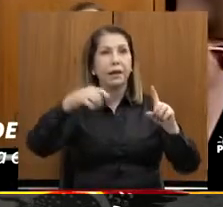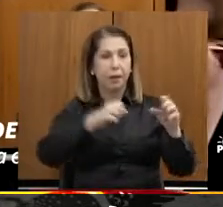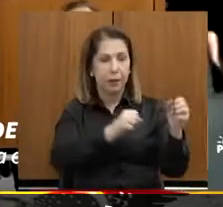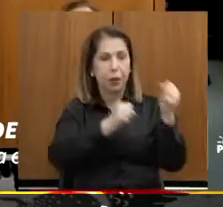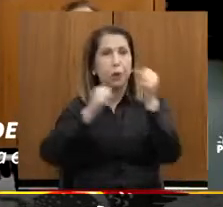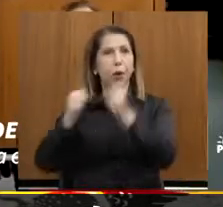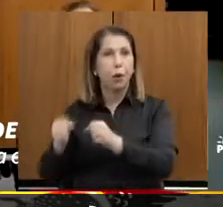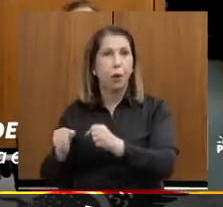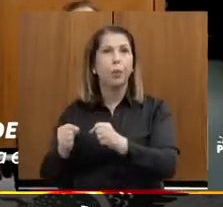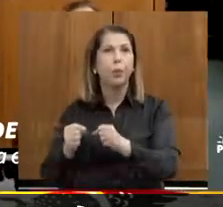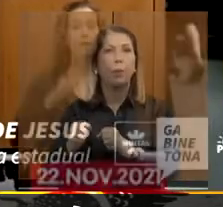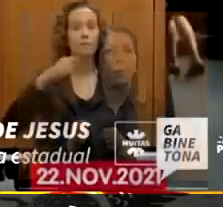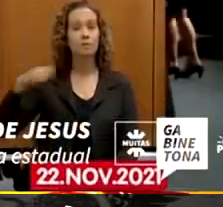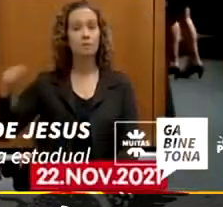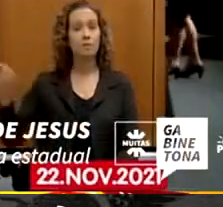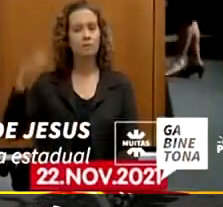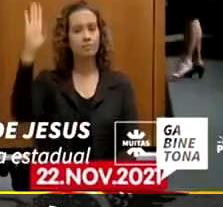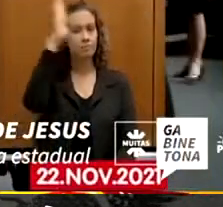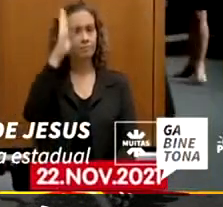uma